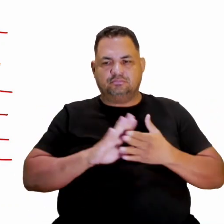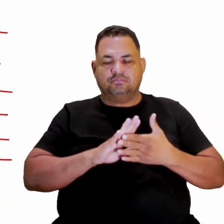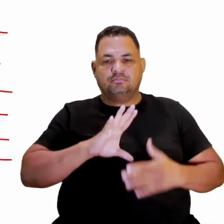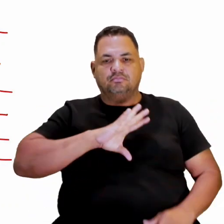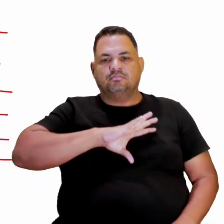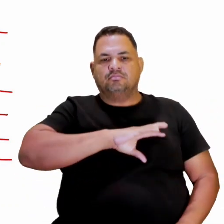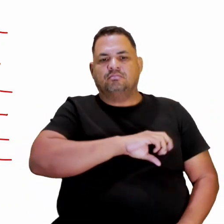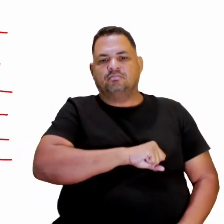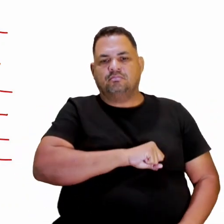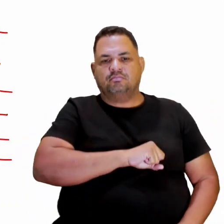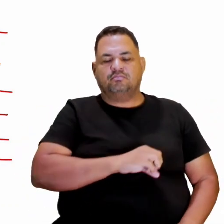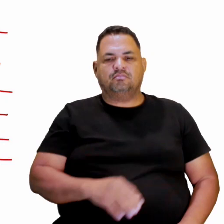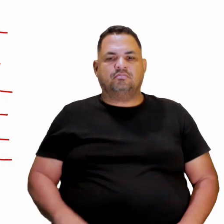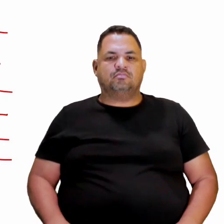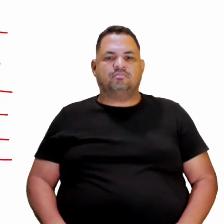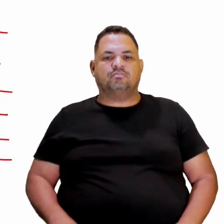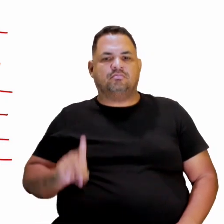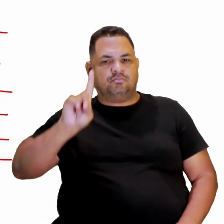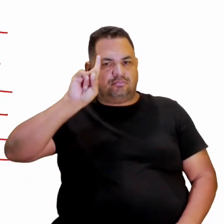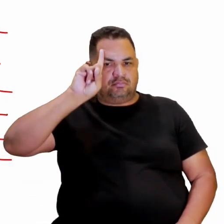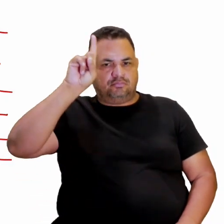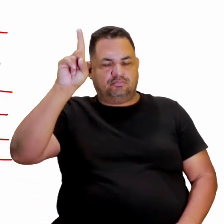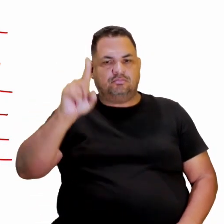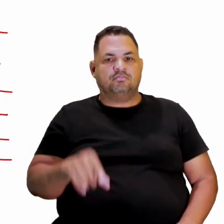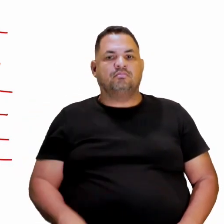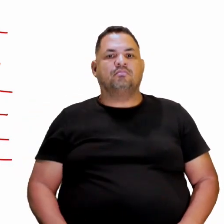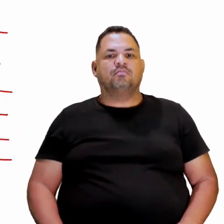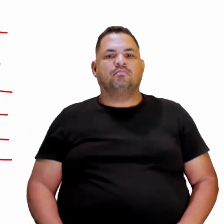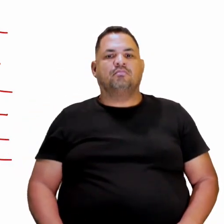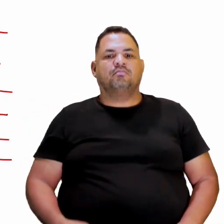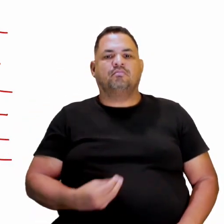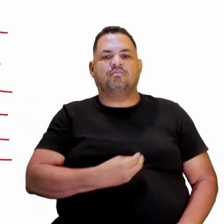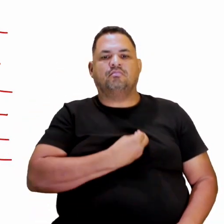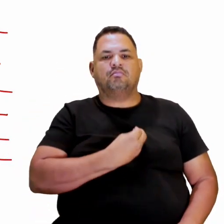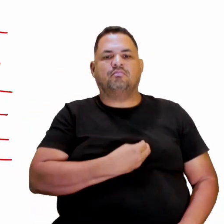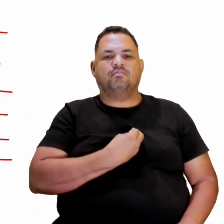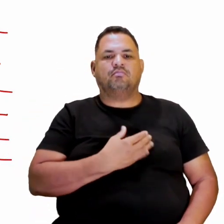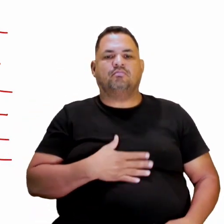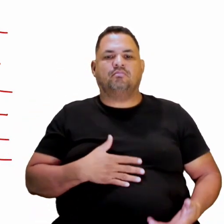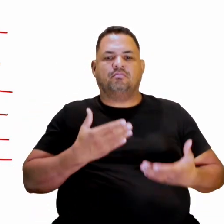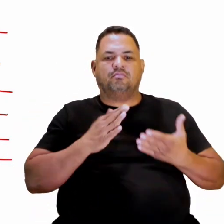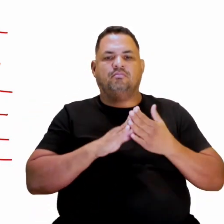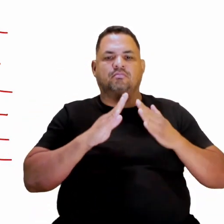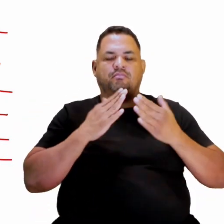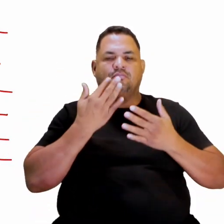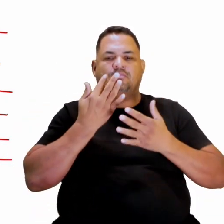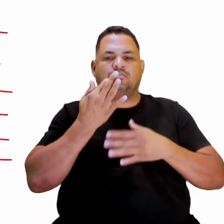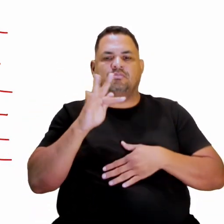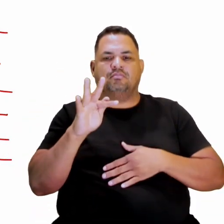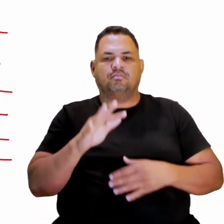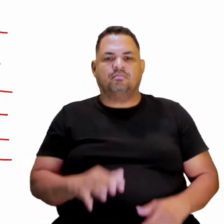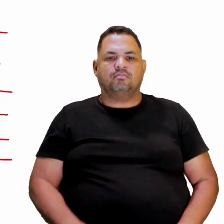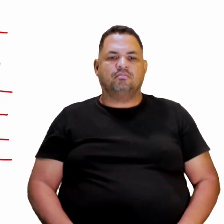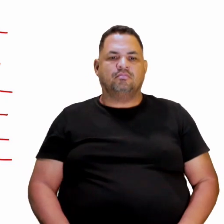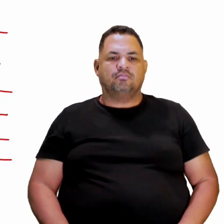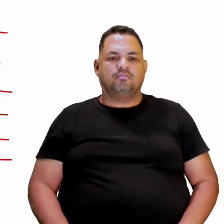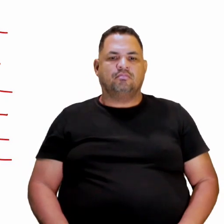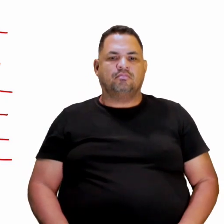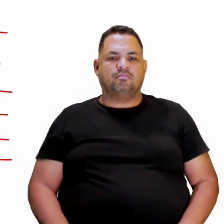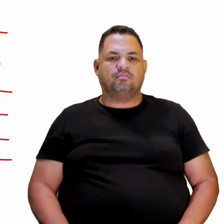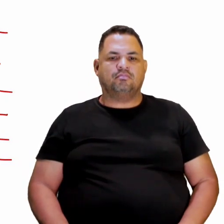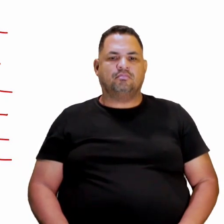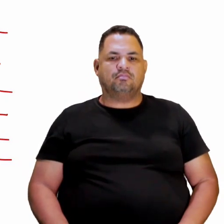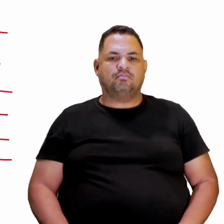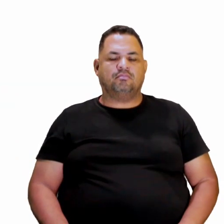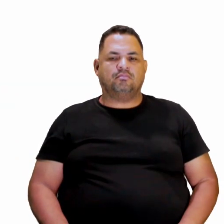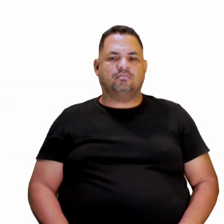mais amo é a questão da criatividade presente no campus, certo? No campus.